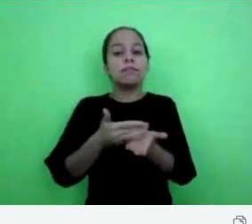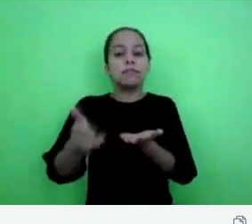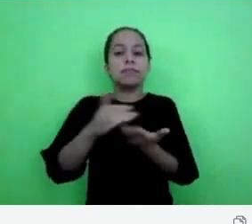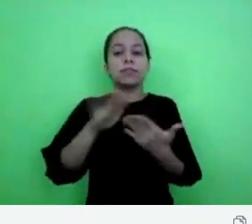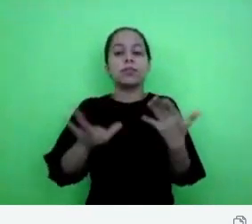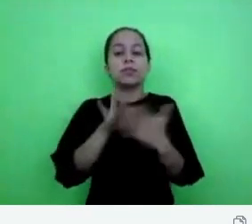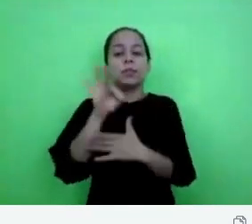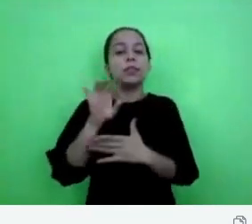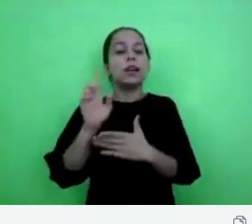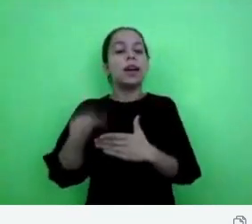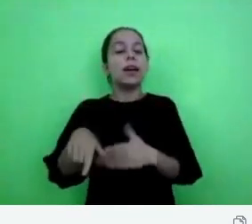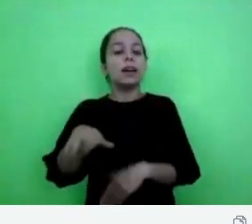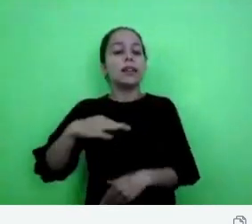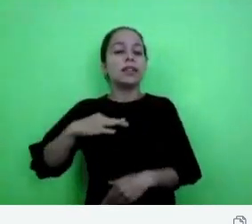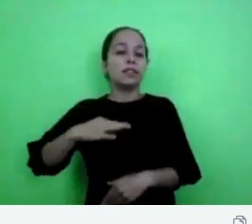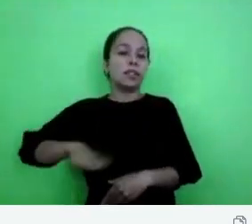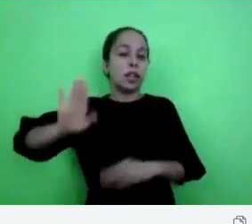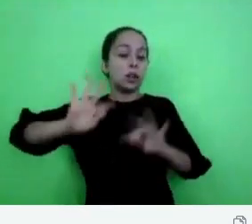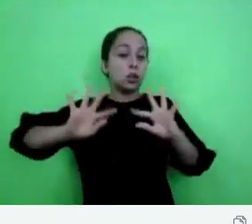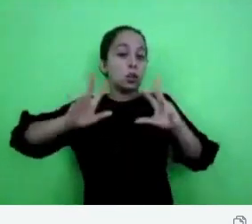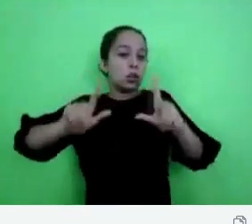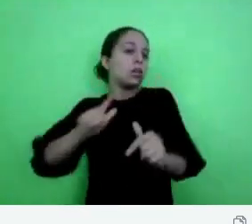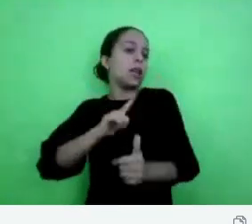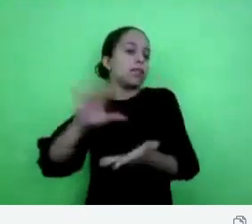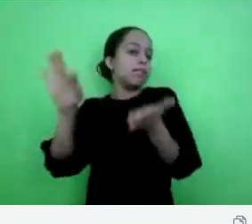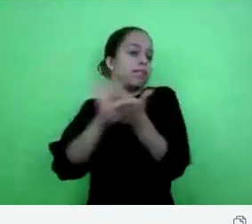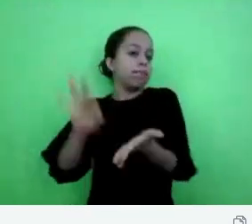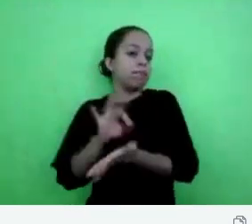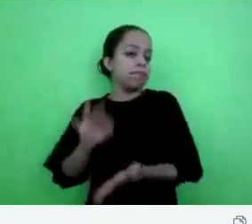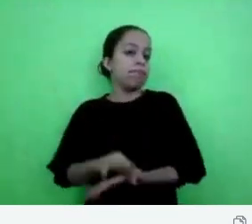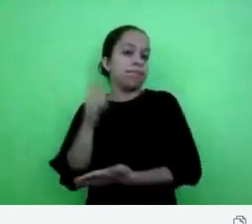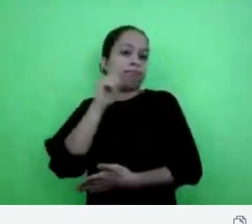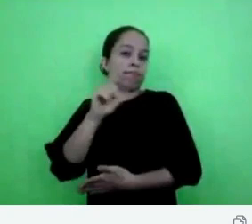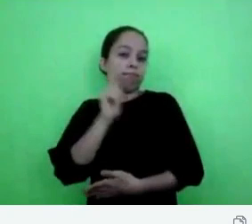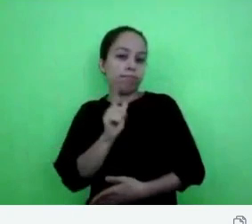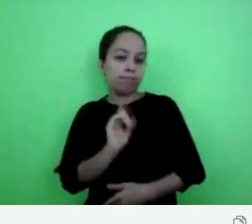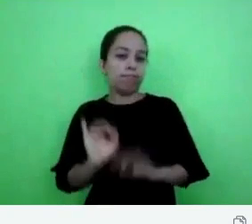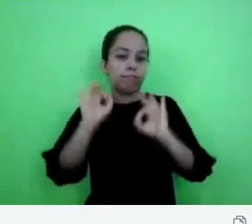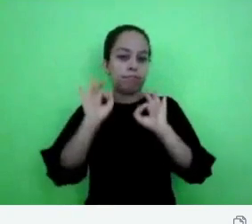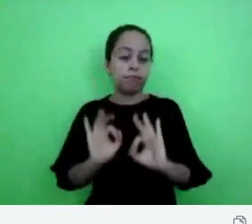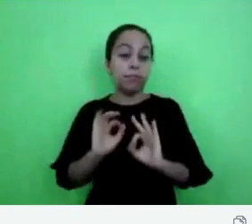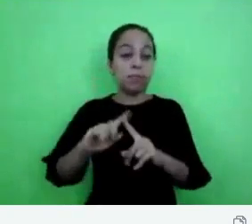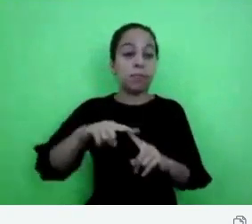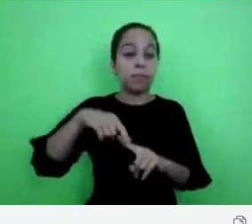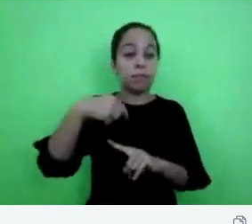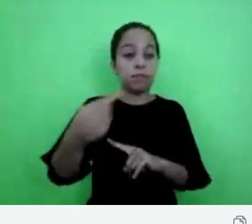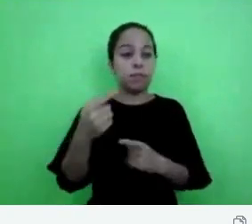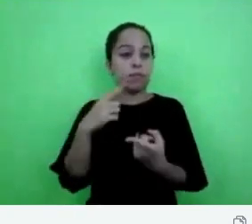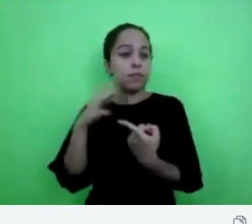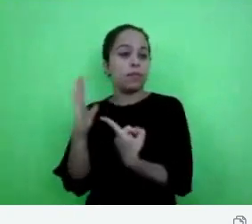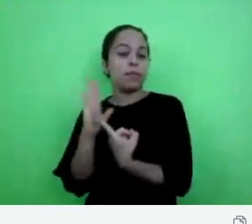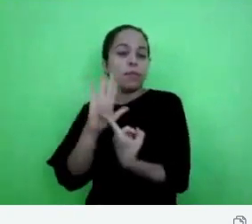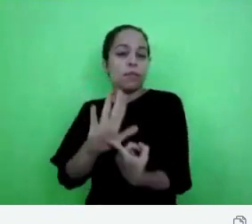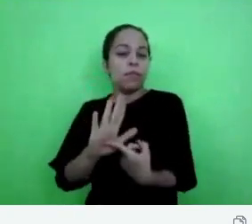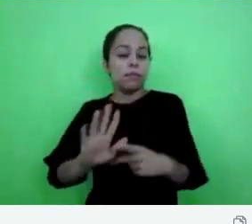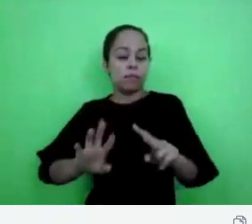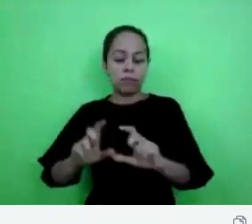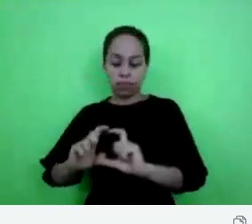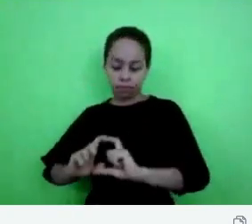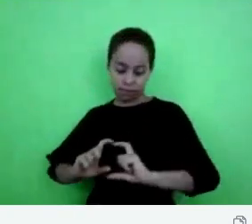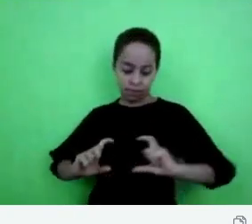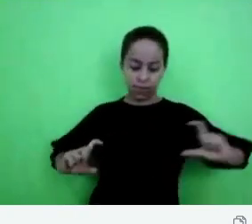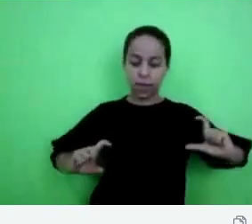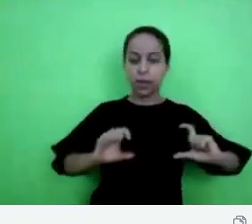os candidatos com inscrições homologadas e, em seguida, será apresentada a semente, para que esta